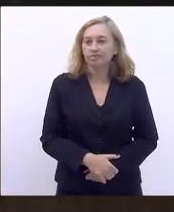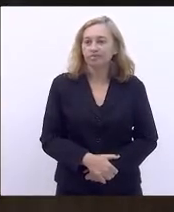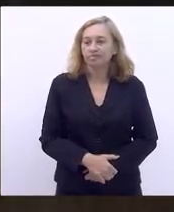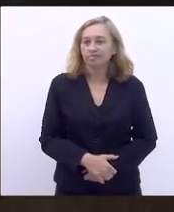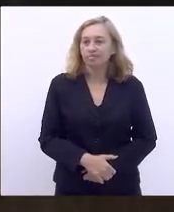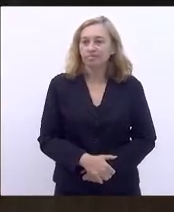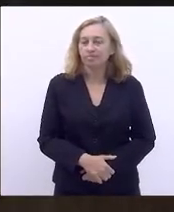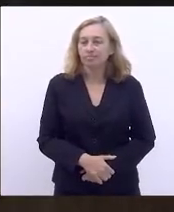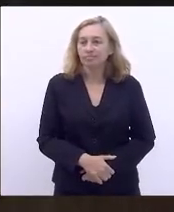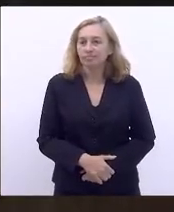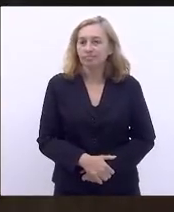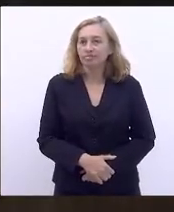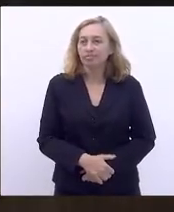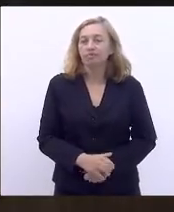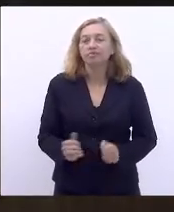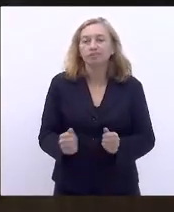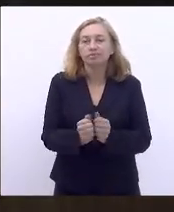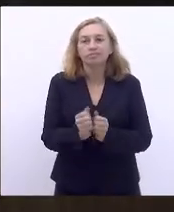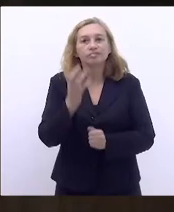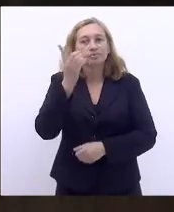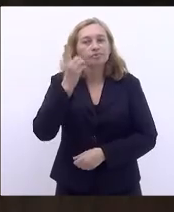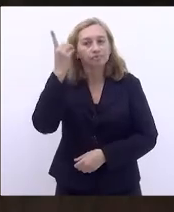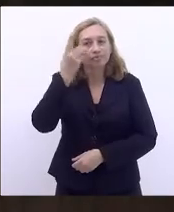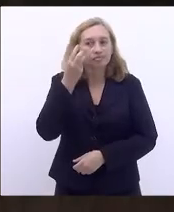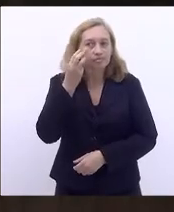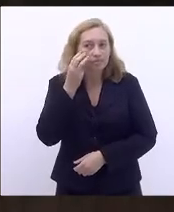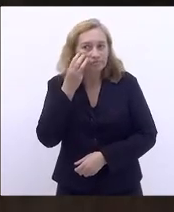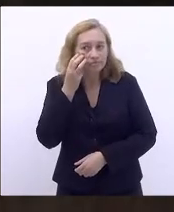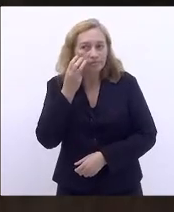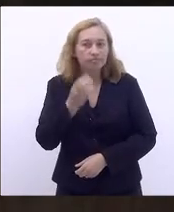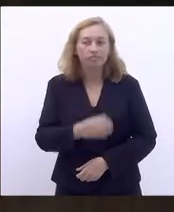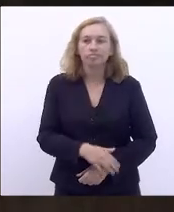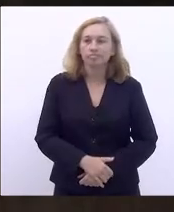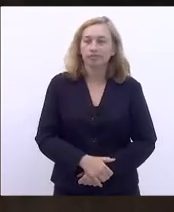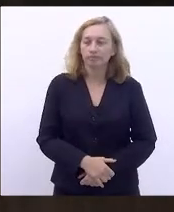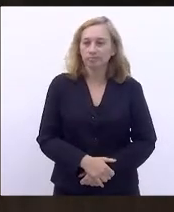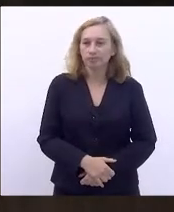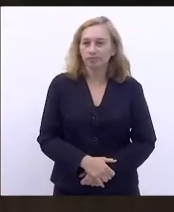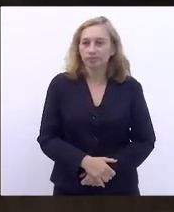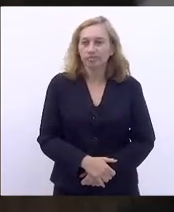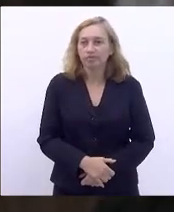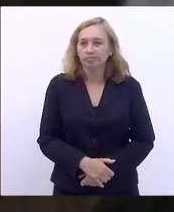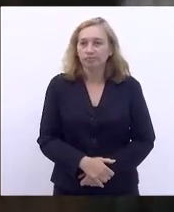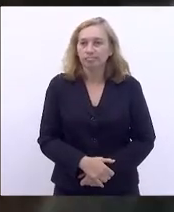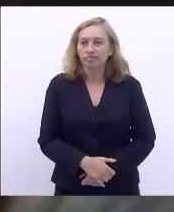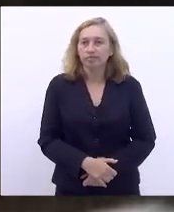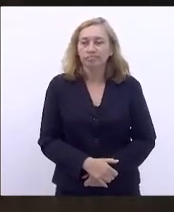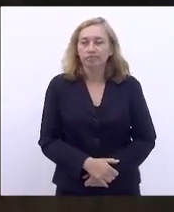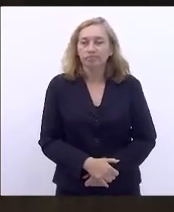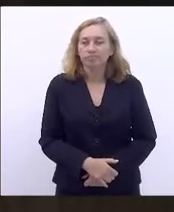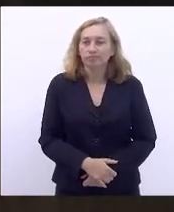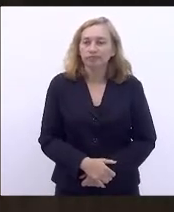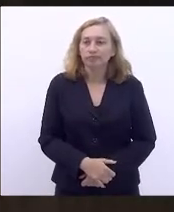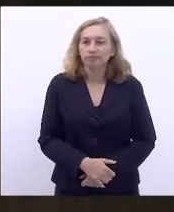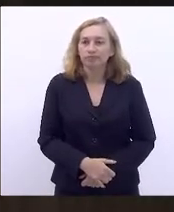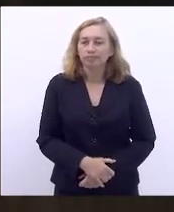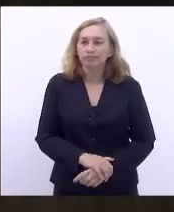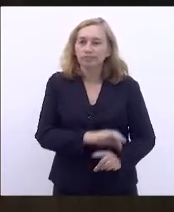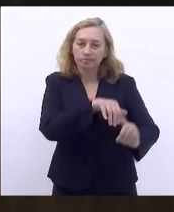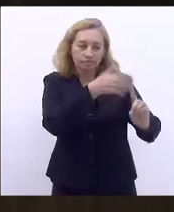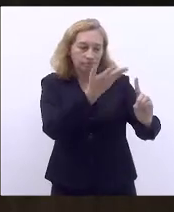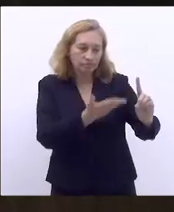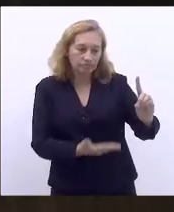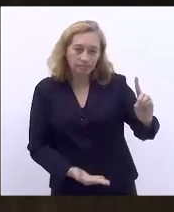recentemente, associado deputado Valdeque Carneiro, estamos